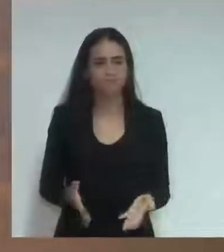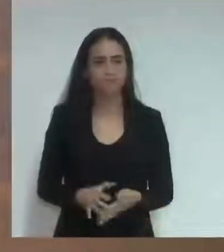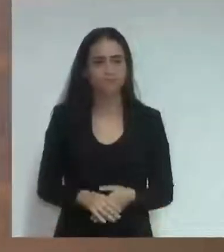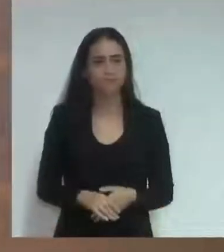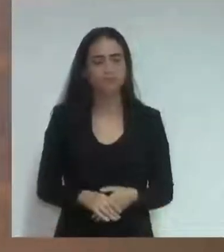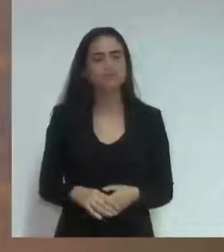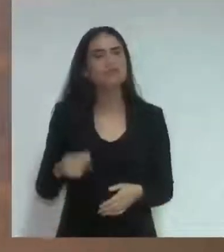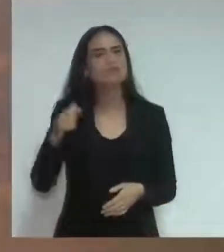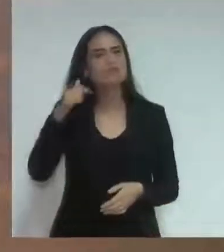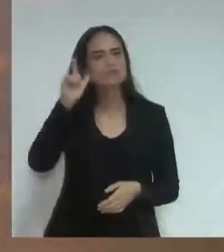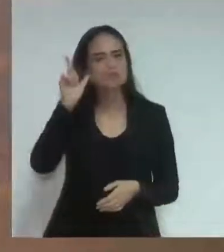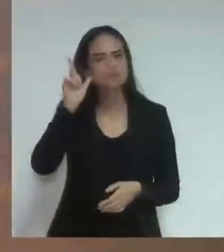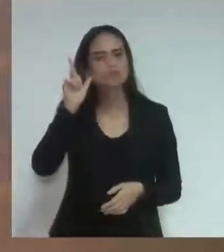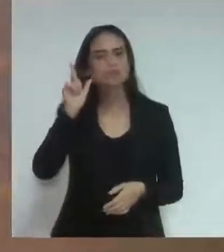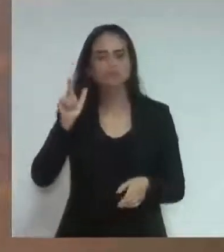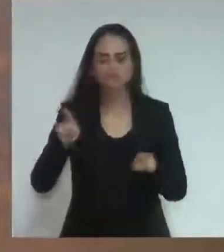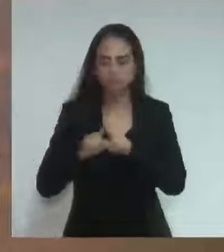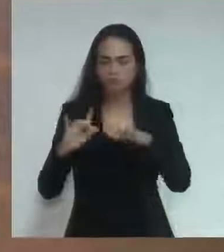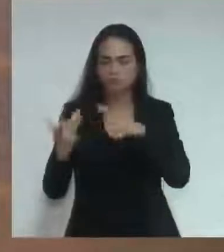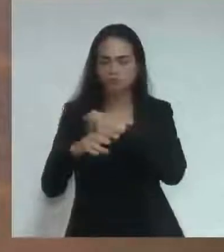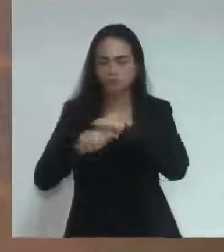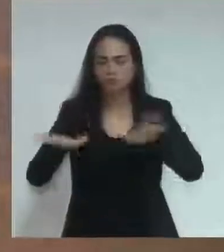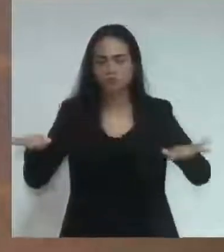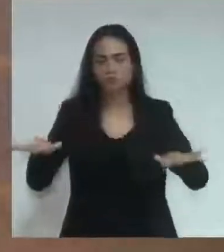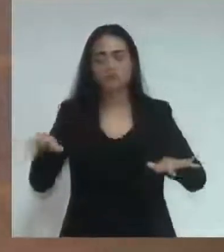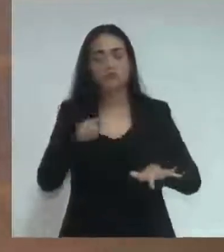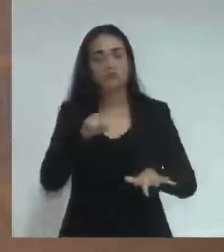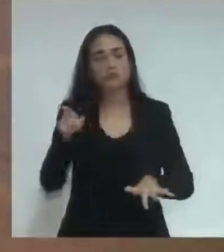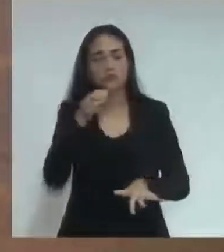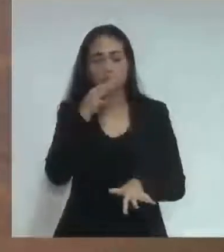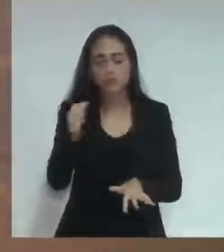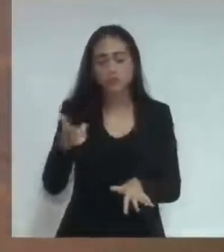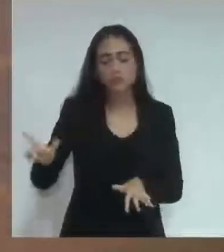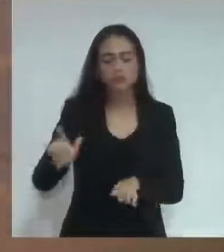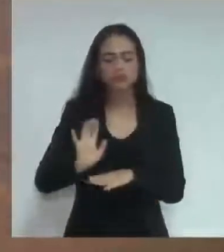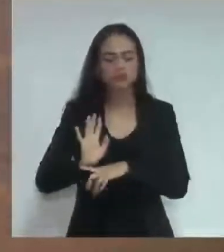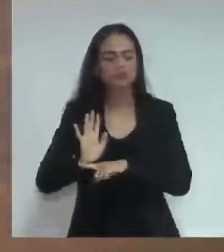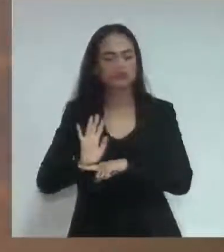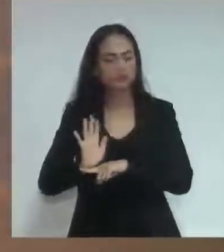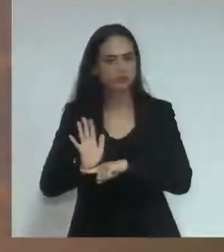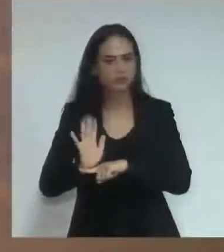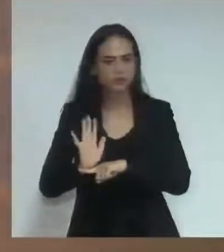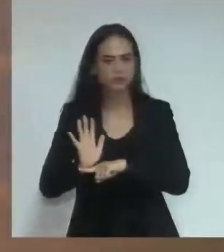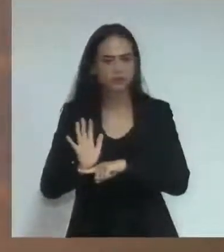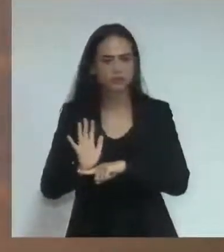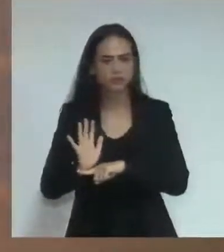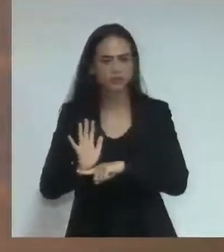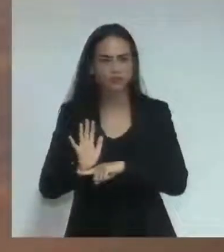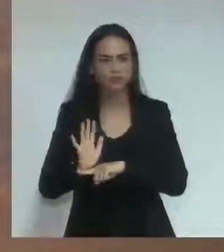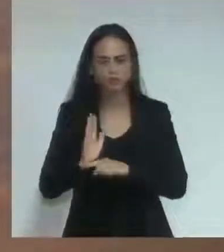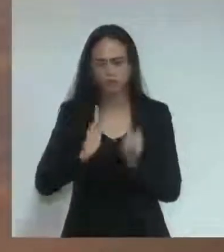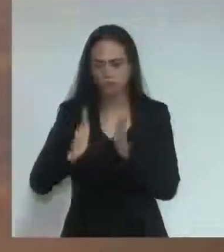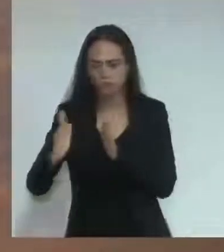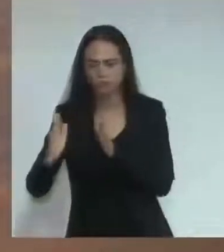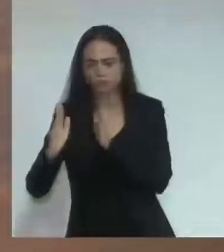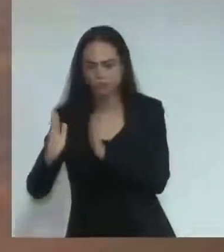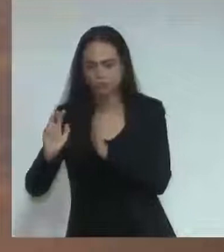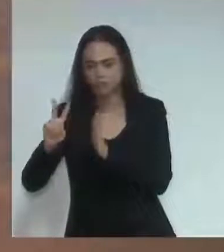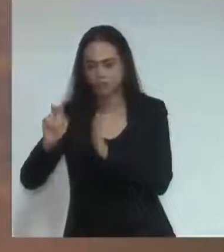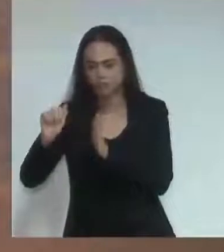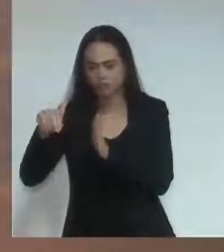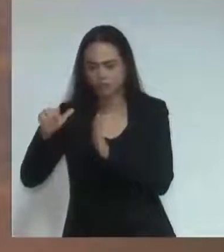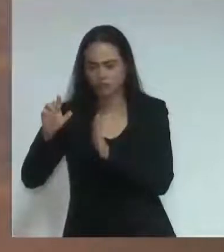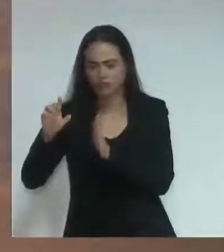ontem, eu sugeri para o pessoal assistir Black Mirror, um episódio chamado Valdo,